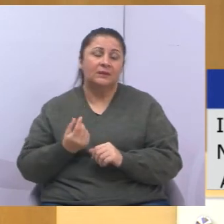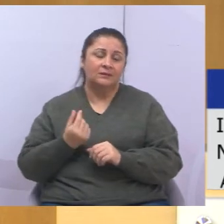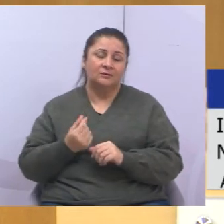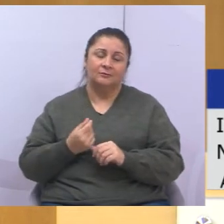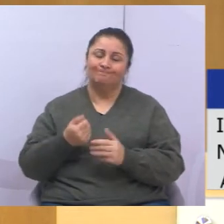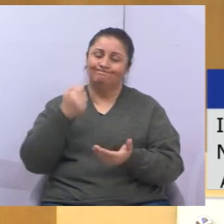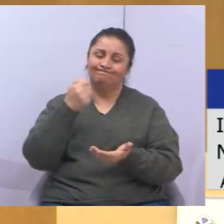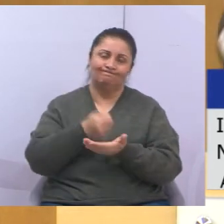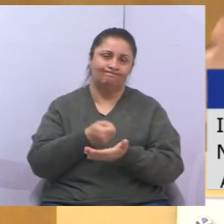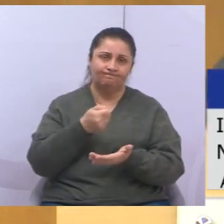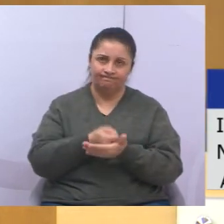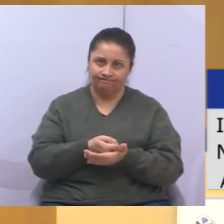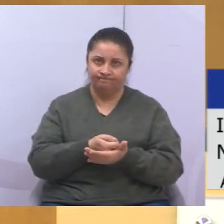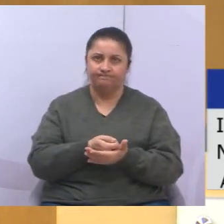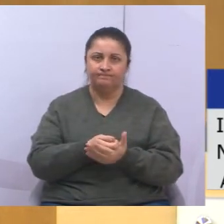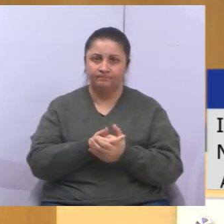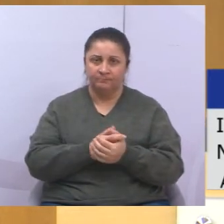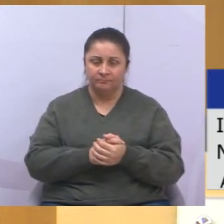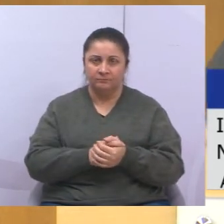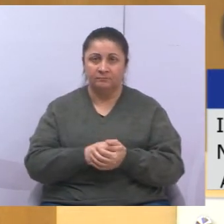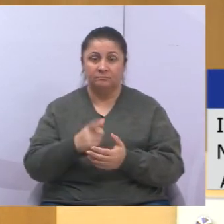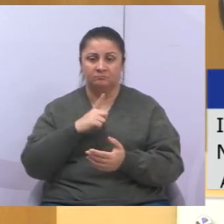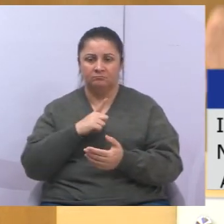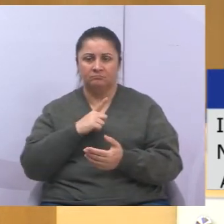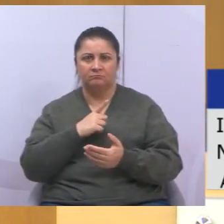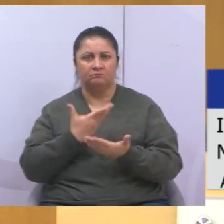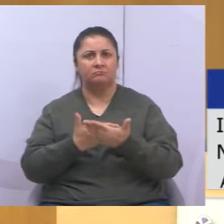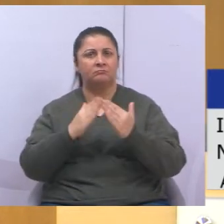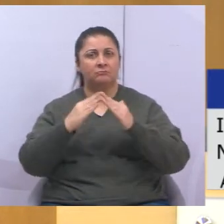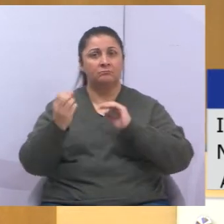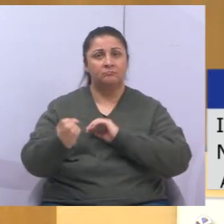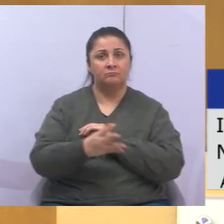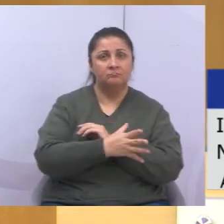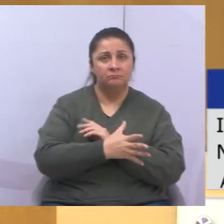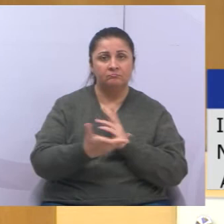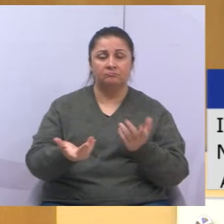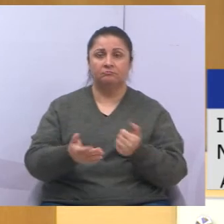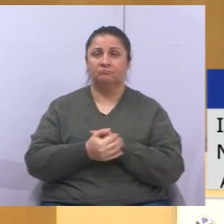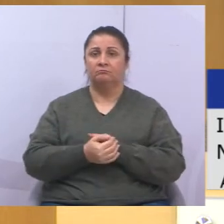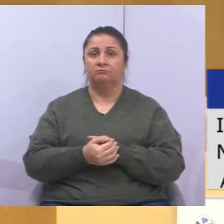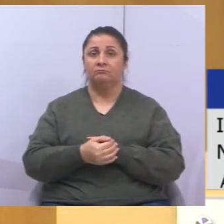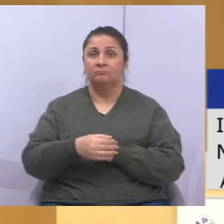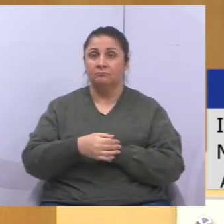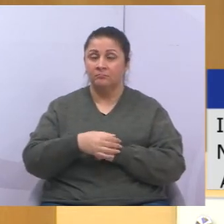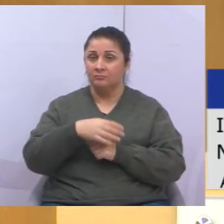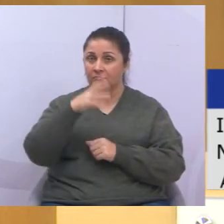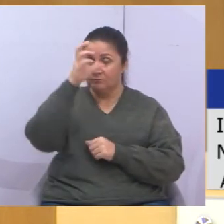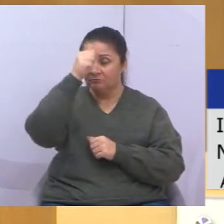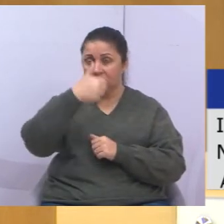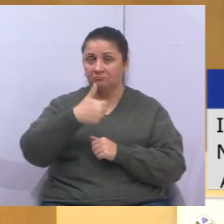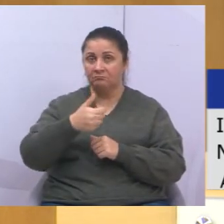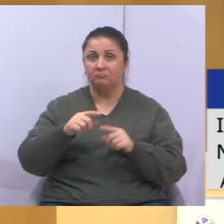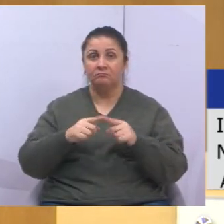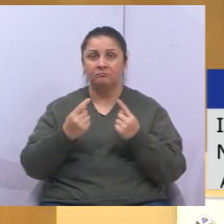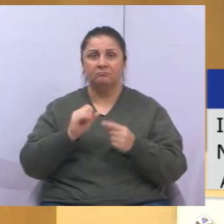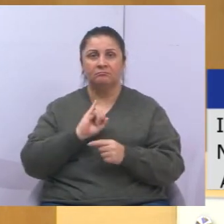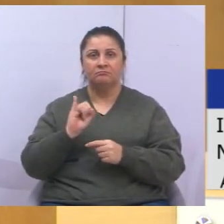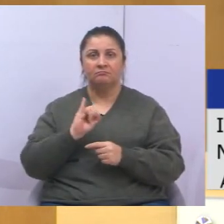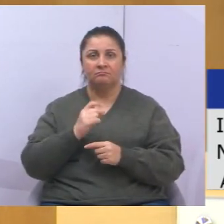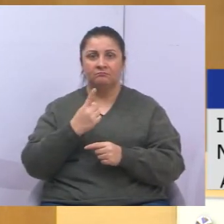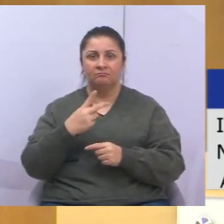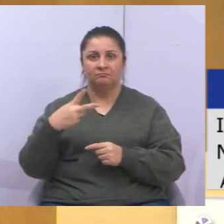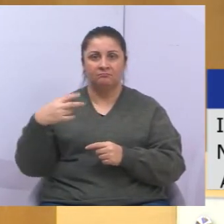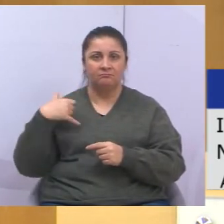suficientes econômicos para poder acessar uma boa escola, para poder acessar um ensino de qualidade, mas meu irmão lá com 12